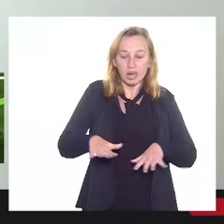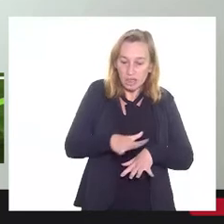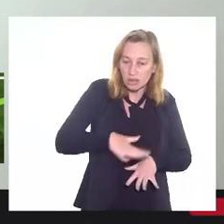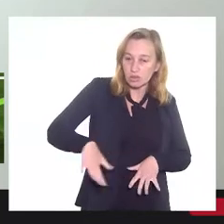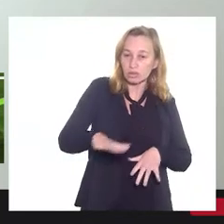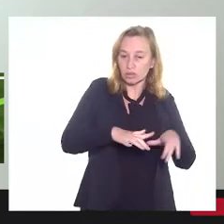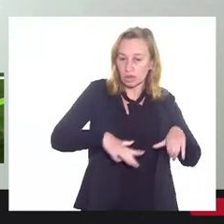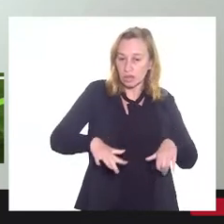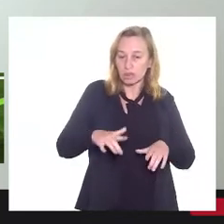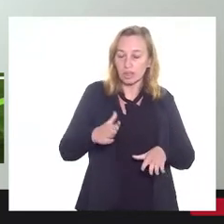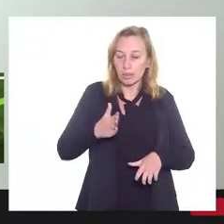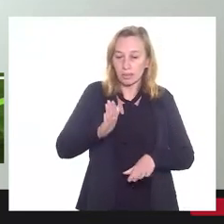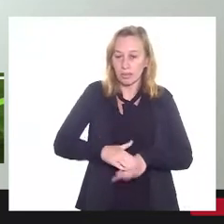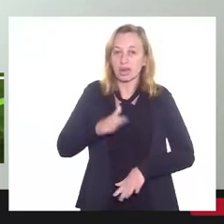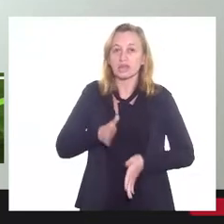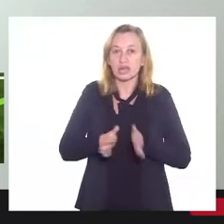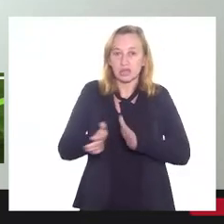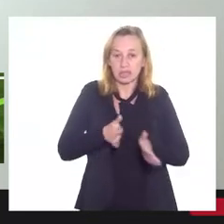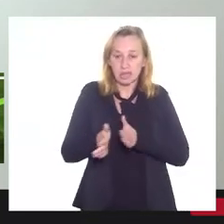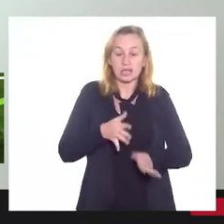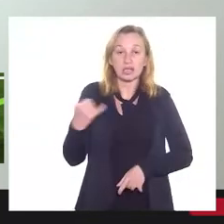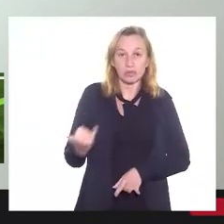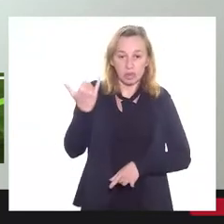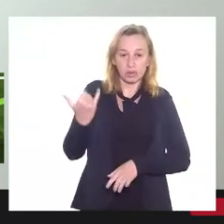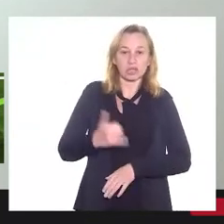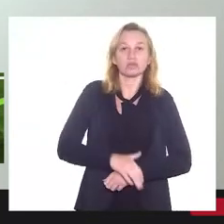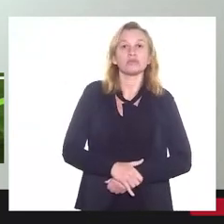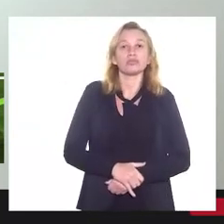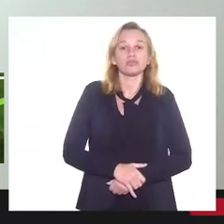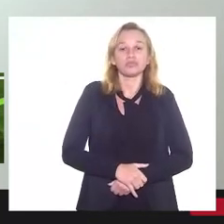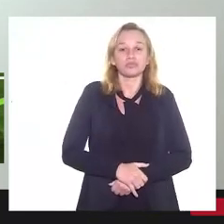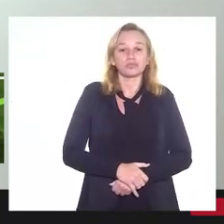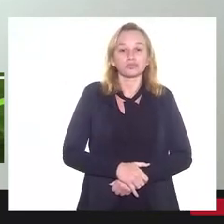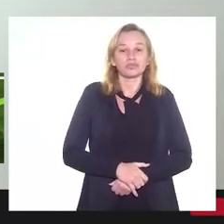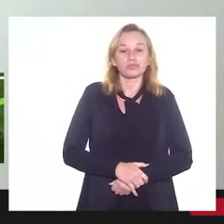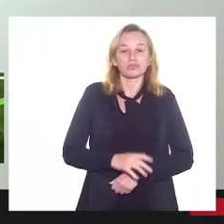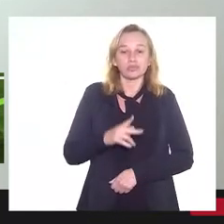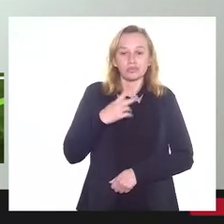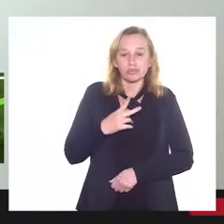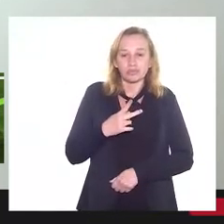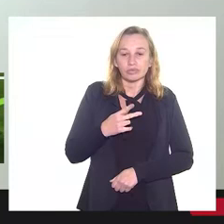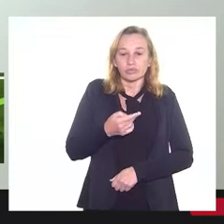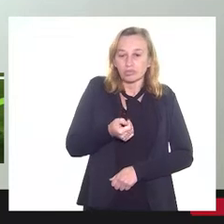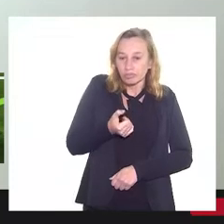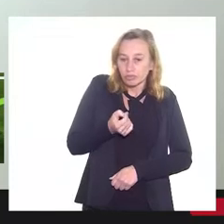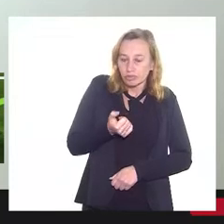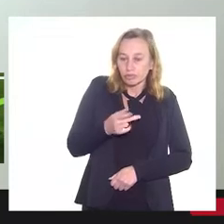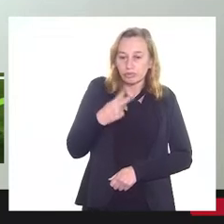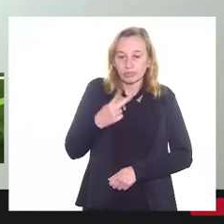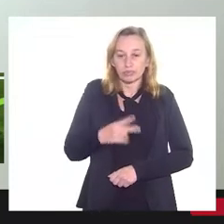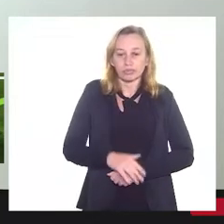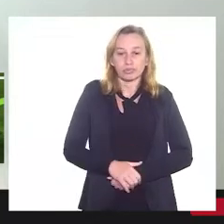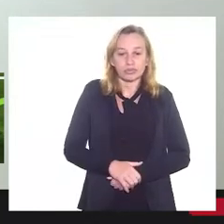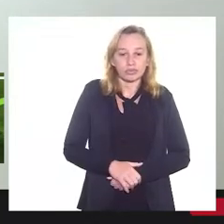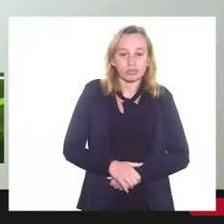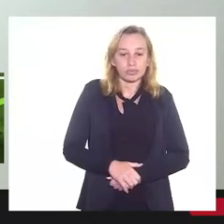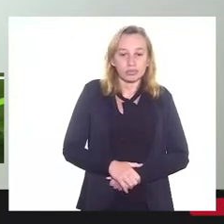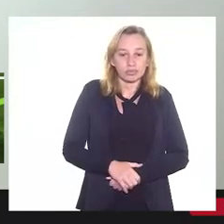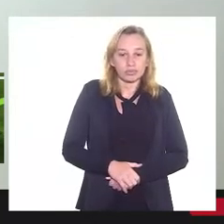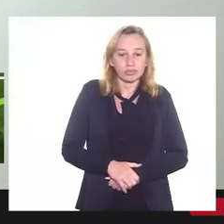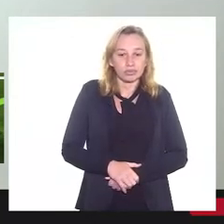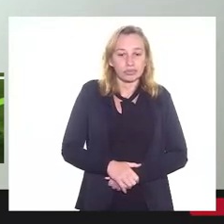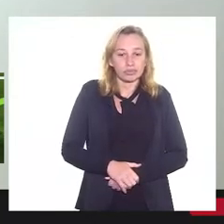para que haja mais acesso o acesso é importante eu vou mesclar um pouquinho lá fala é do